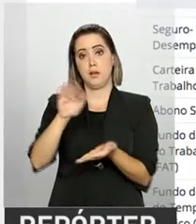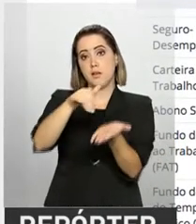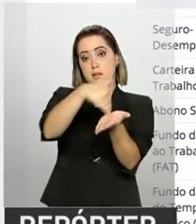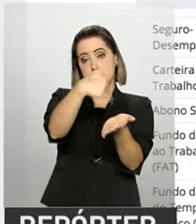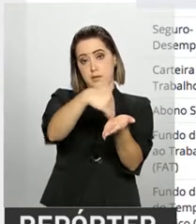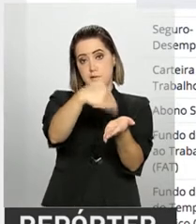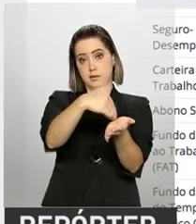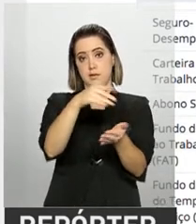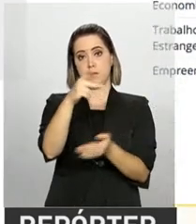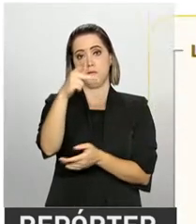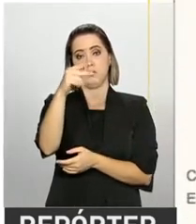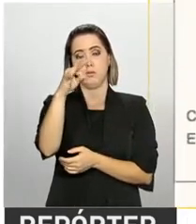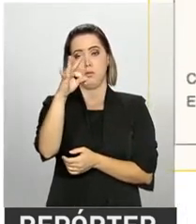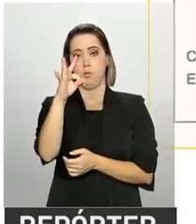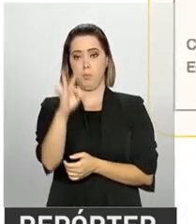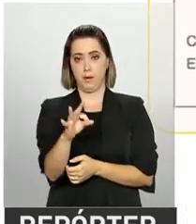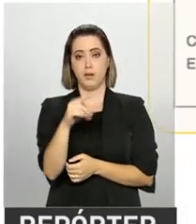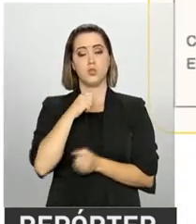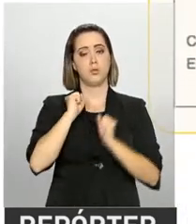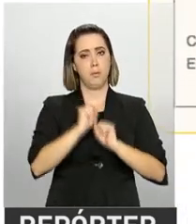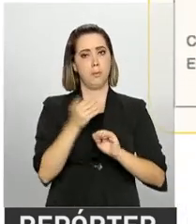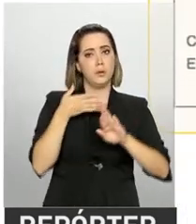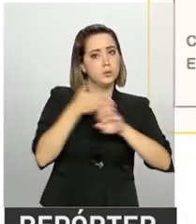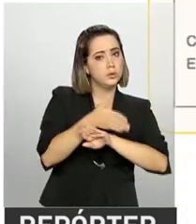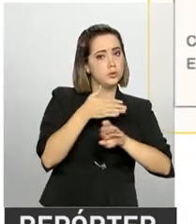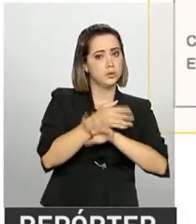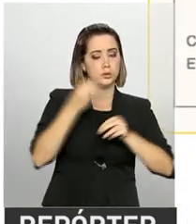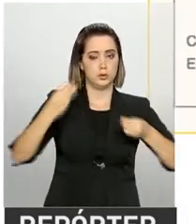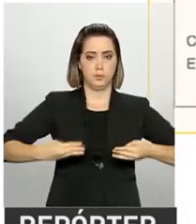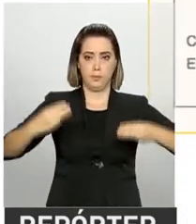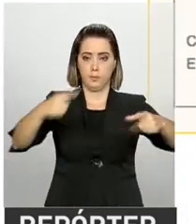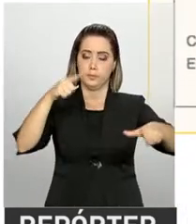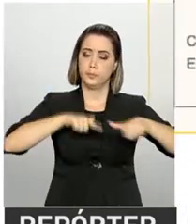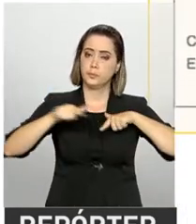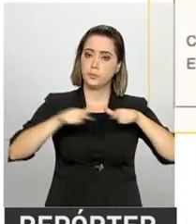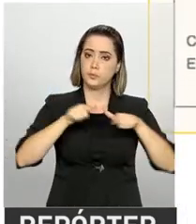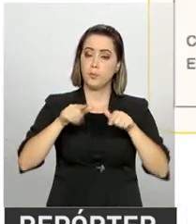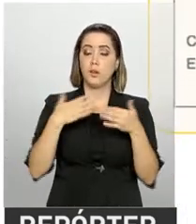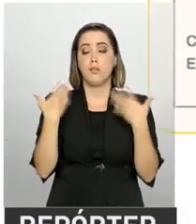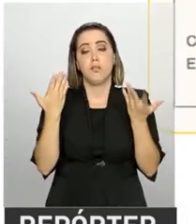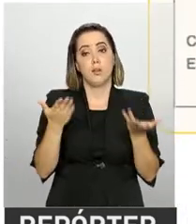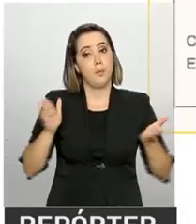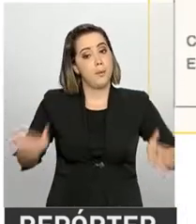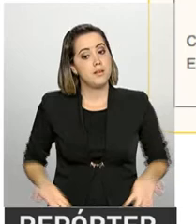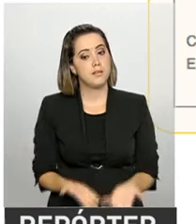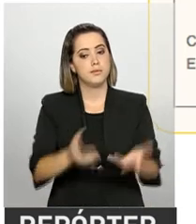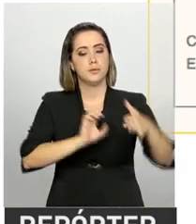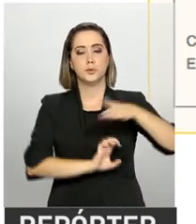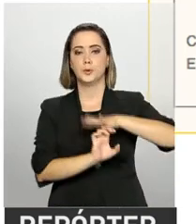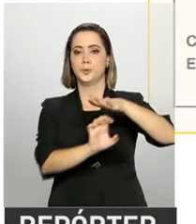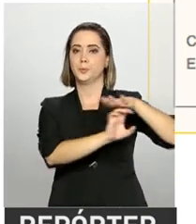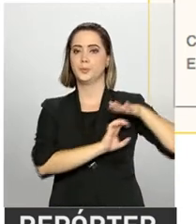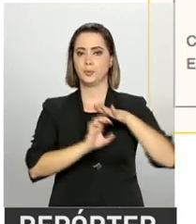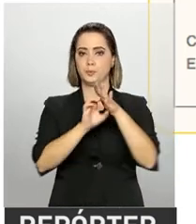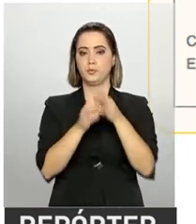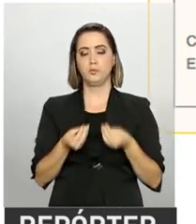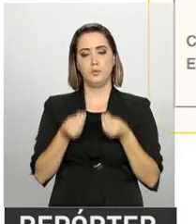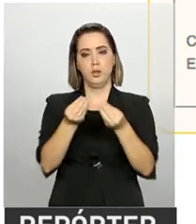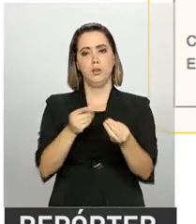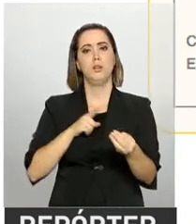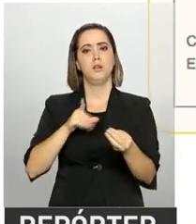no PAT podem acessar o site do Ministério do Trabalho. E para incentivar as empresas, o programa oferece